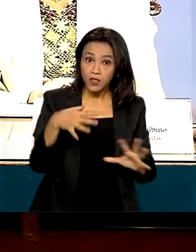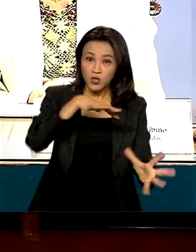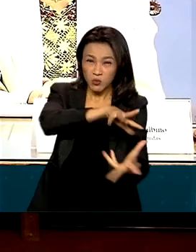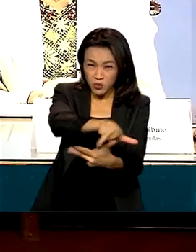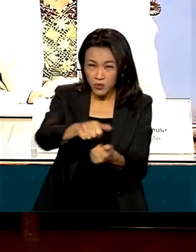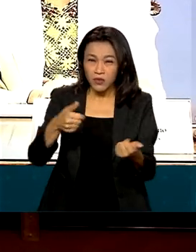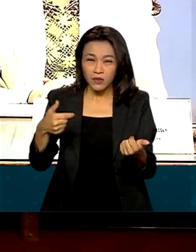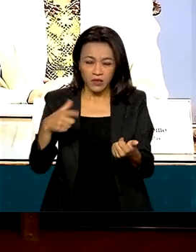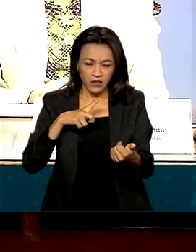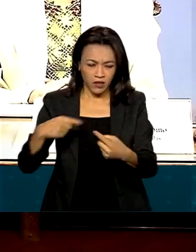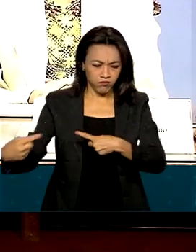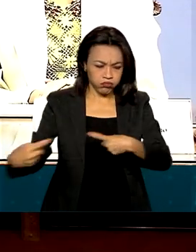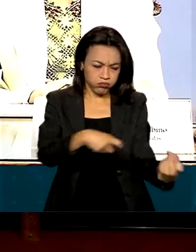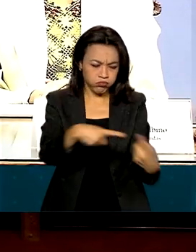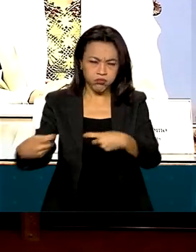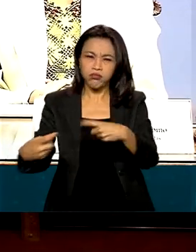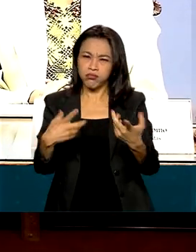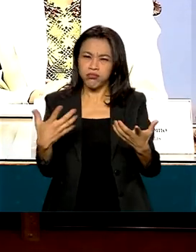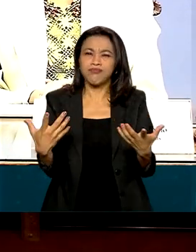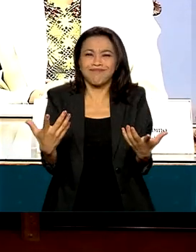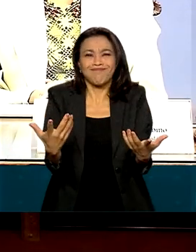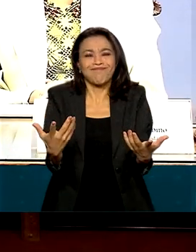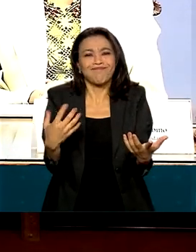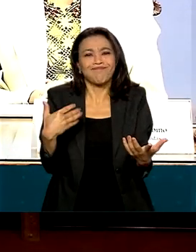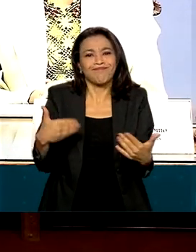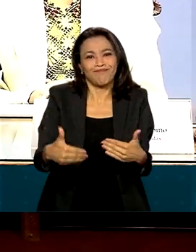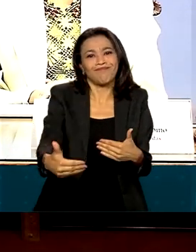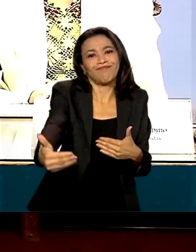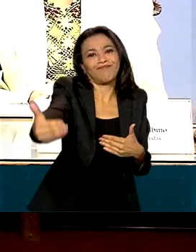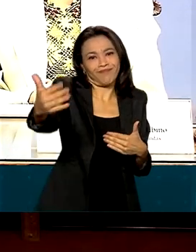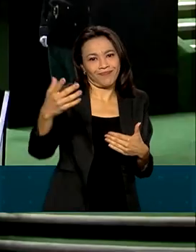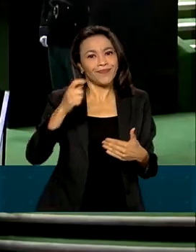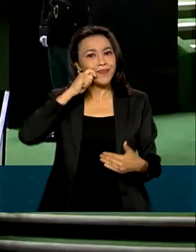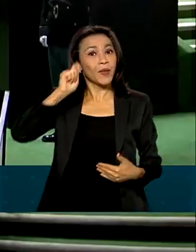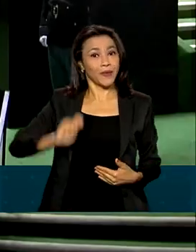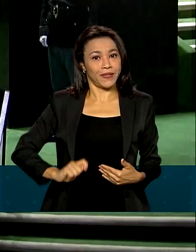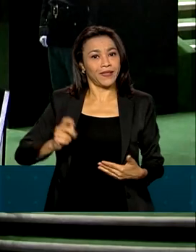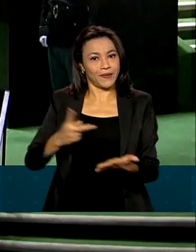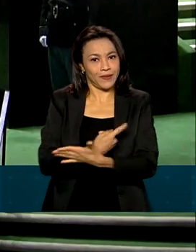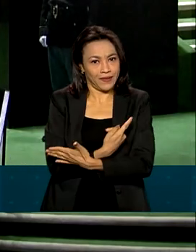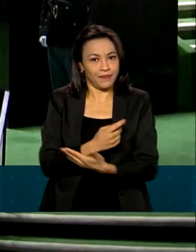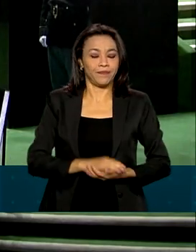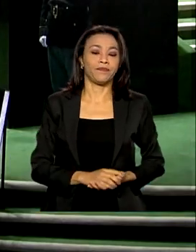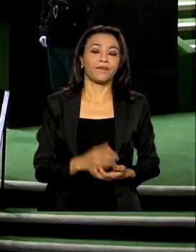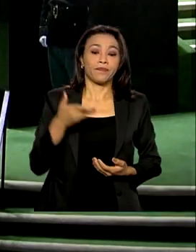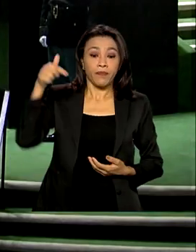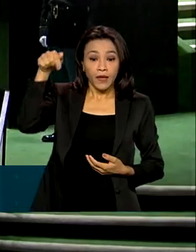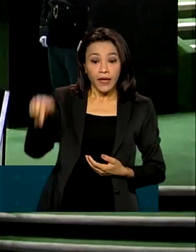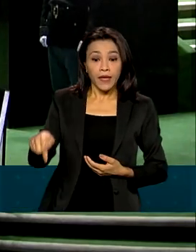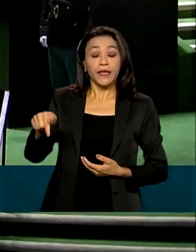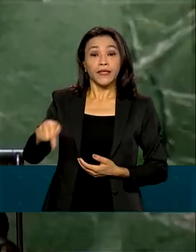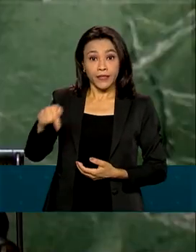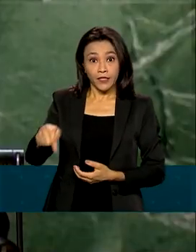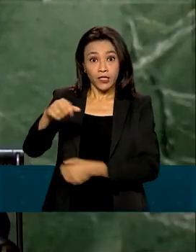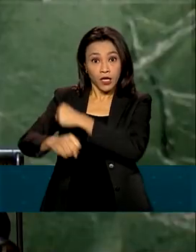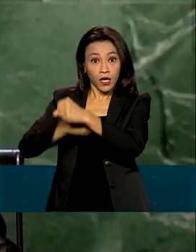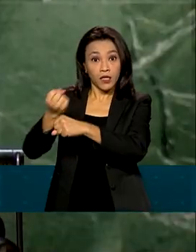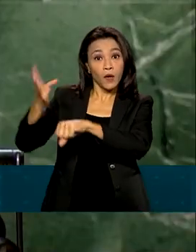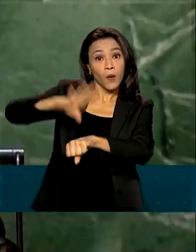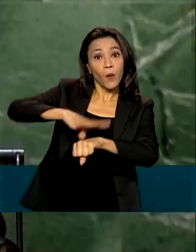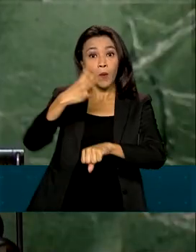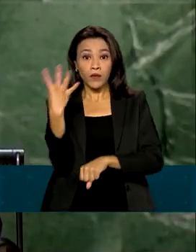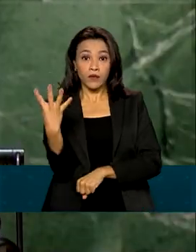conflito internacional em curso, conflito na Ucrânia. Neste ano, será a quarta vez que o